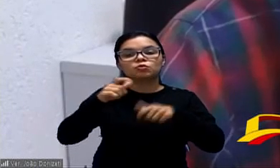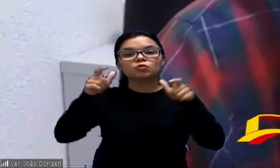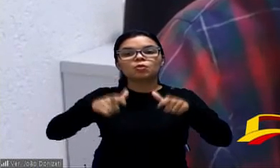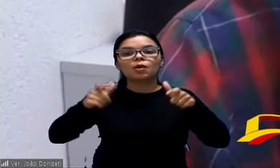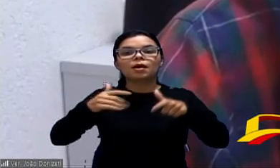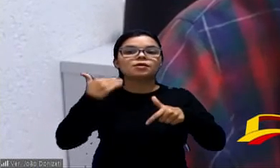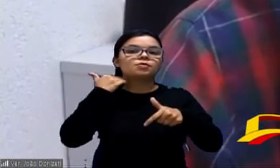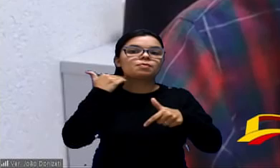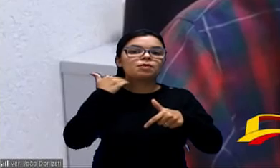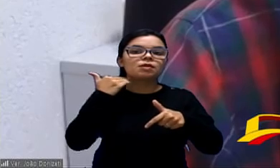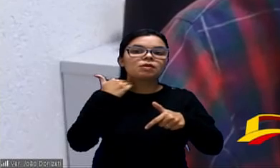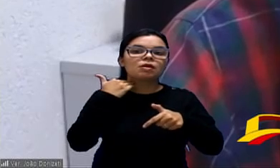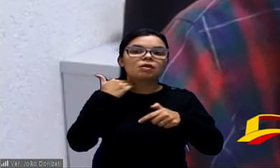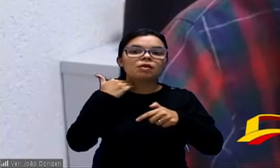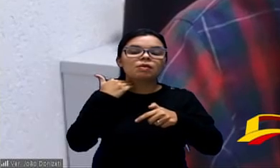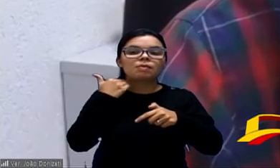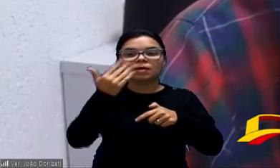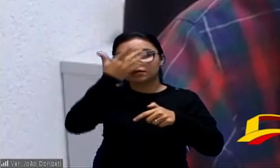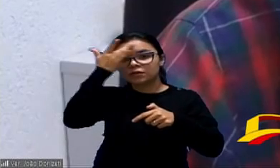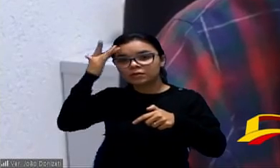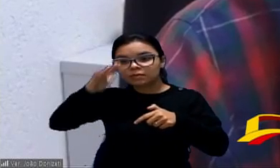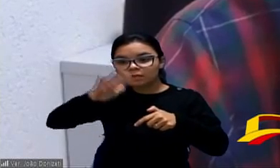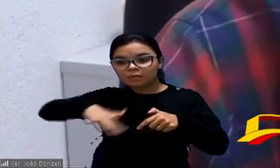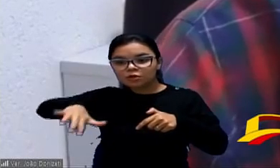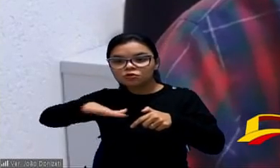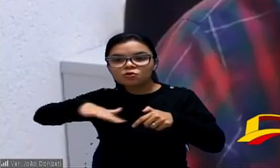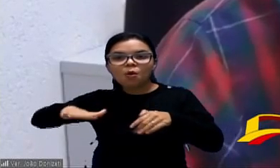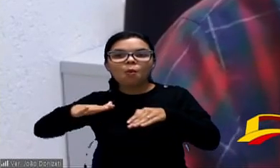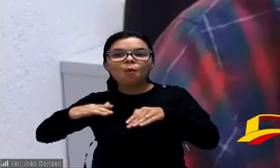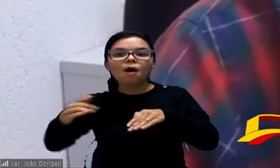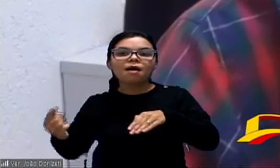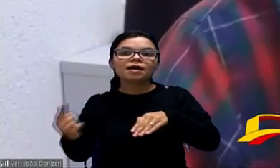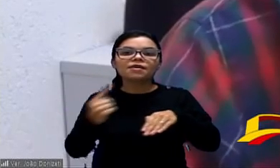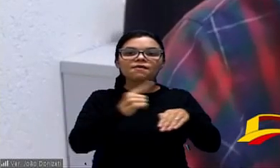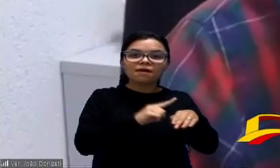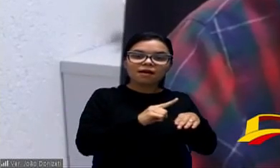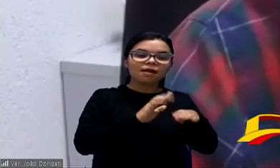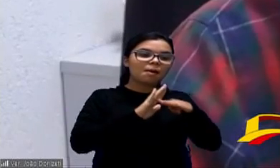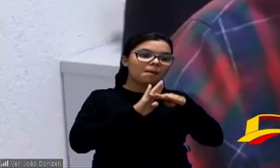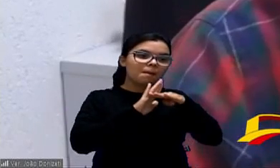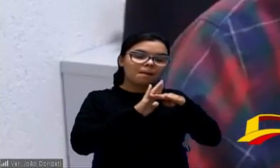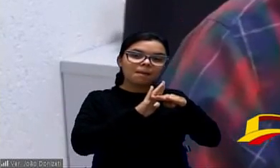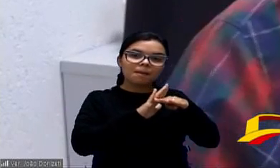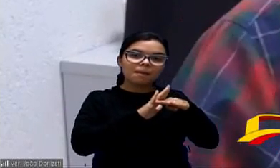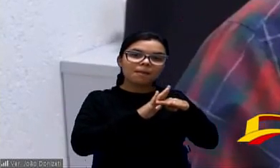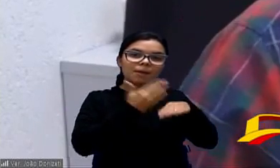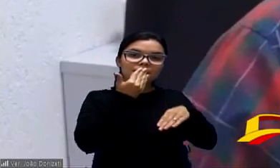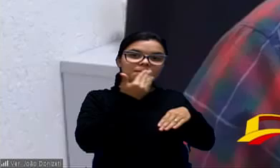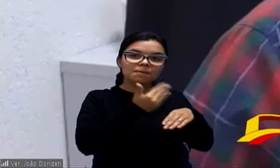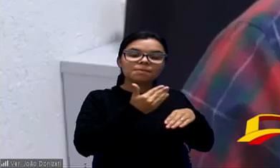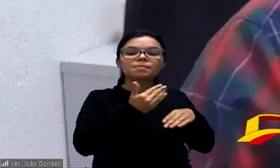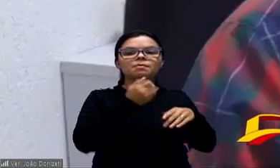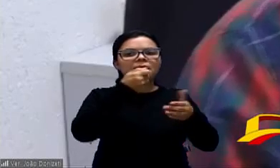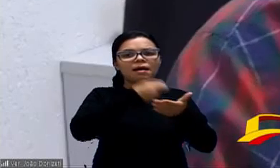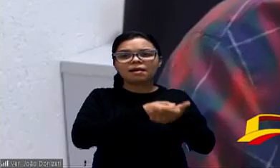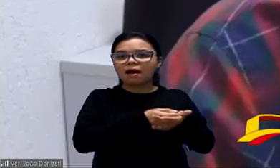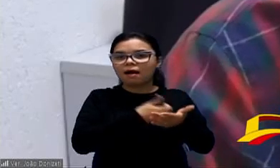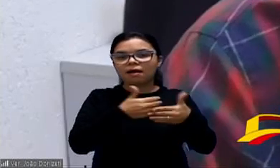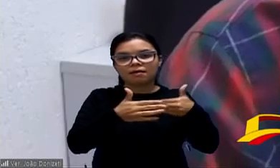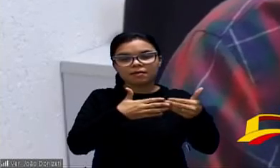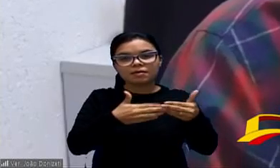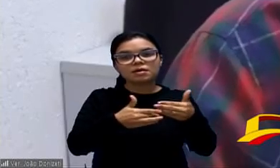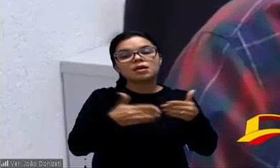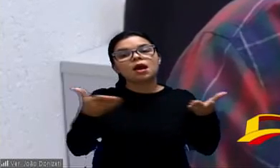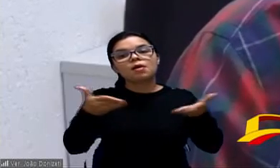aqui o projeto de número 7391. E agora, com essa questão da pandemia, é um projeto relativamente simples,